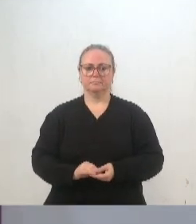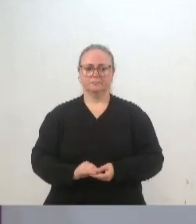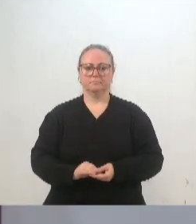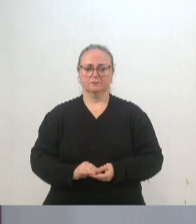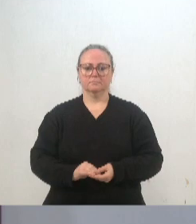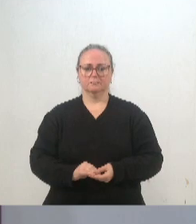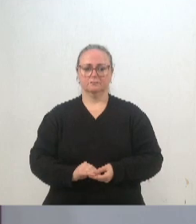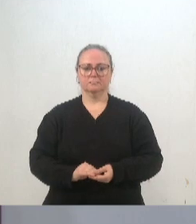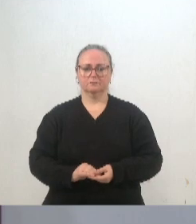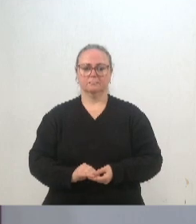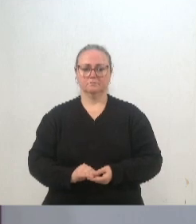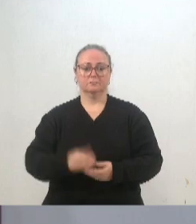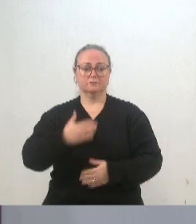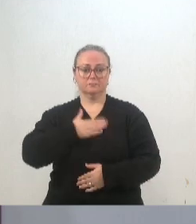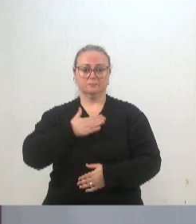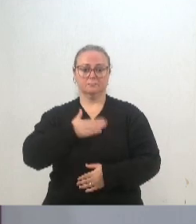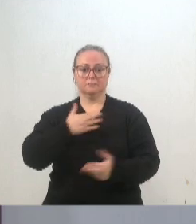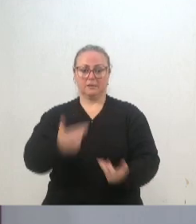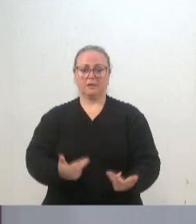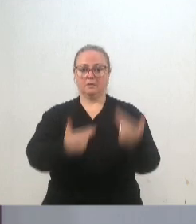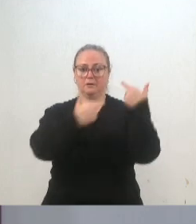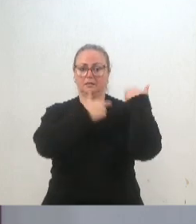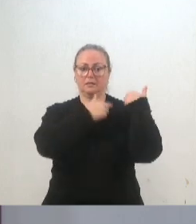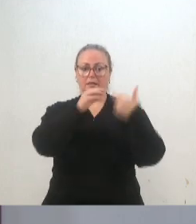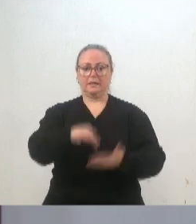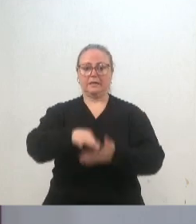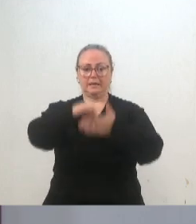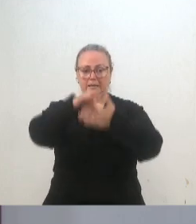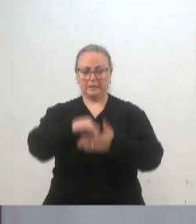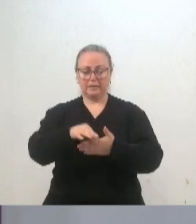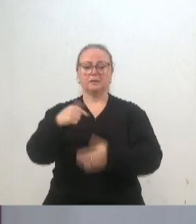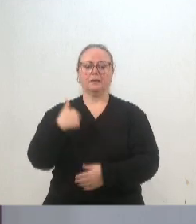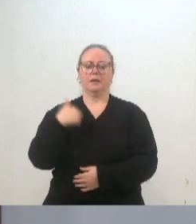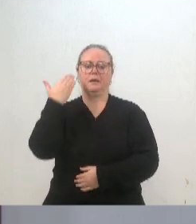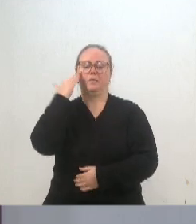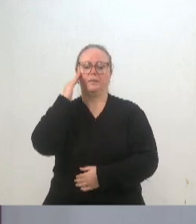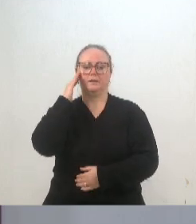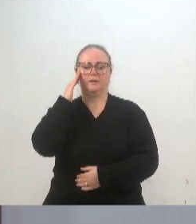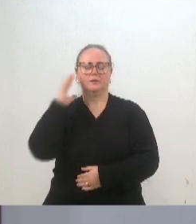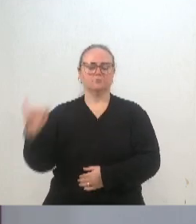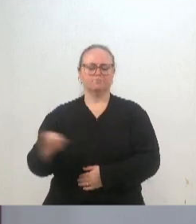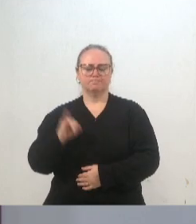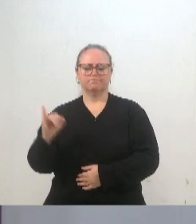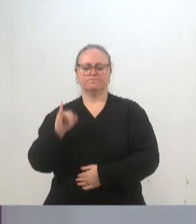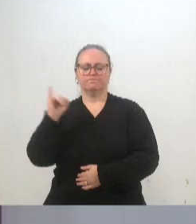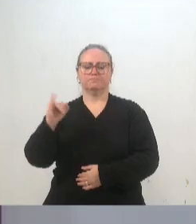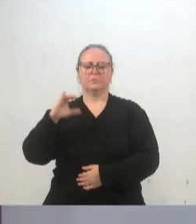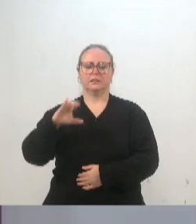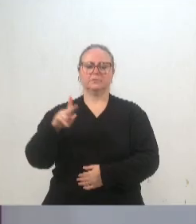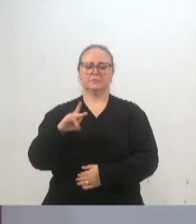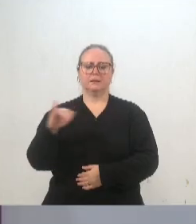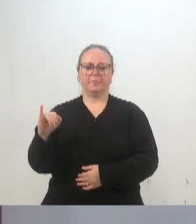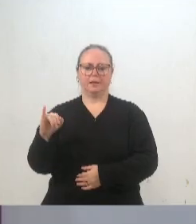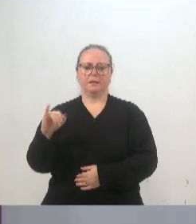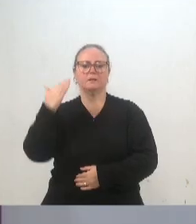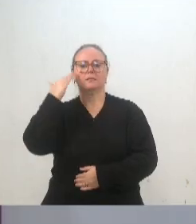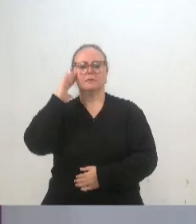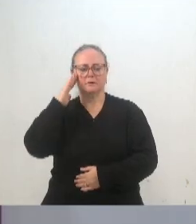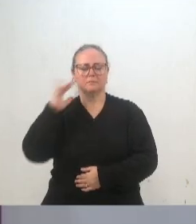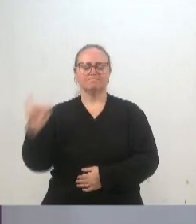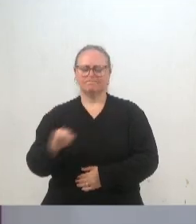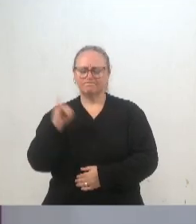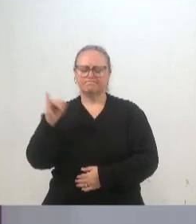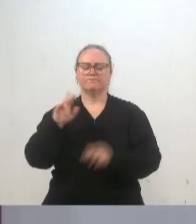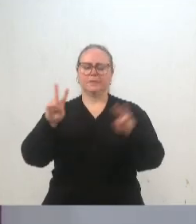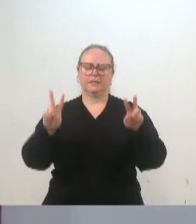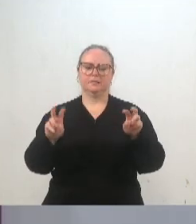eu, na minha responsabilidade enquanto líder do governo, entendo a pertinência dessa CPI, entendo a pertinência desse assunto, e também